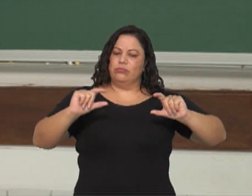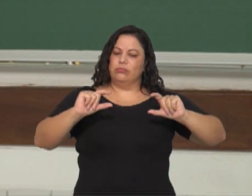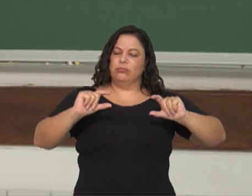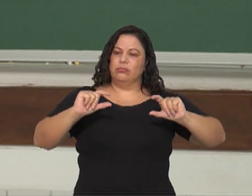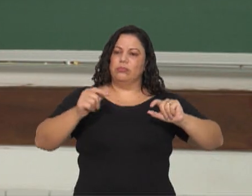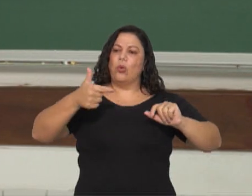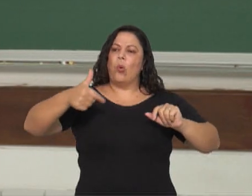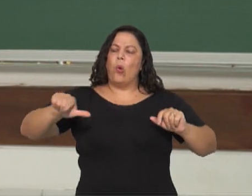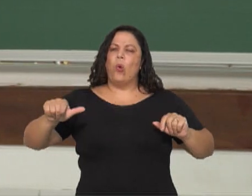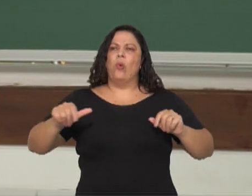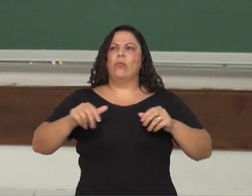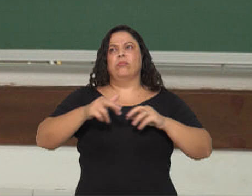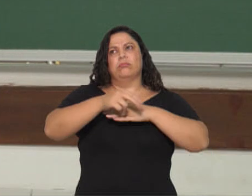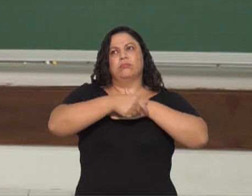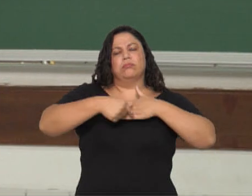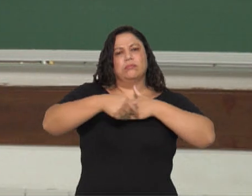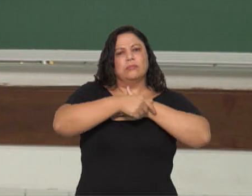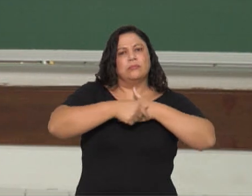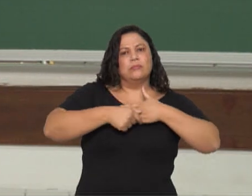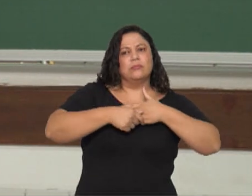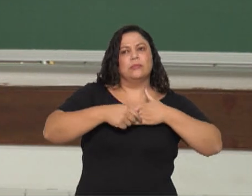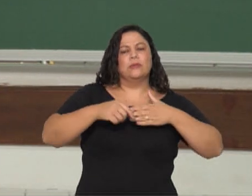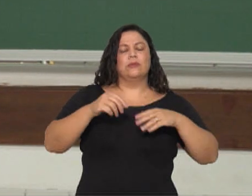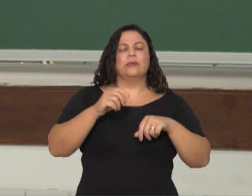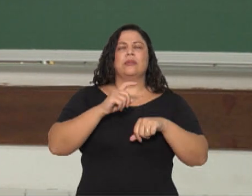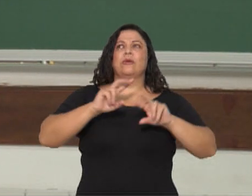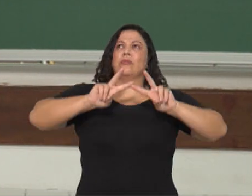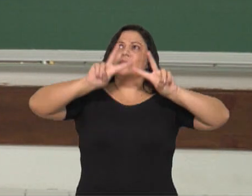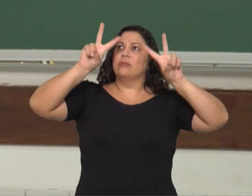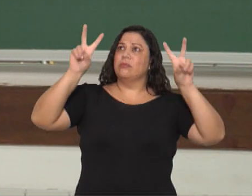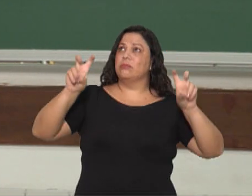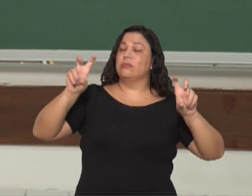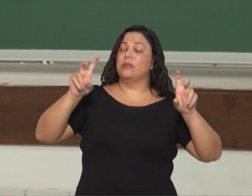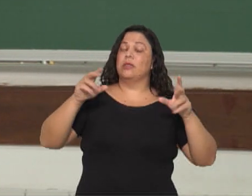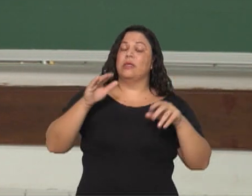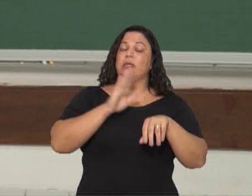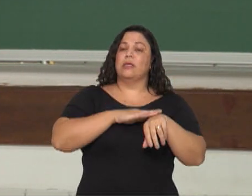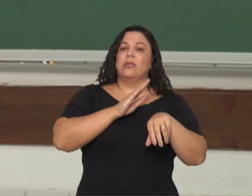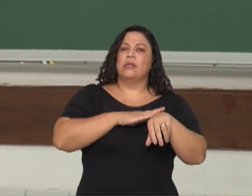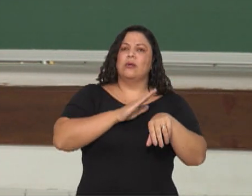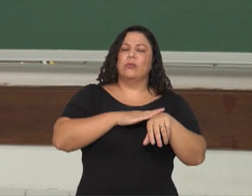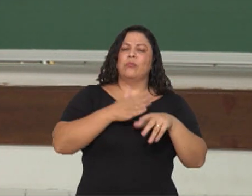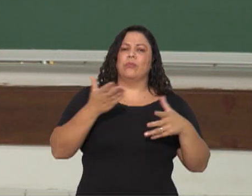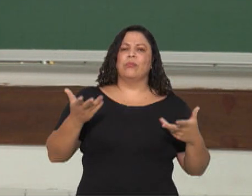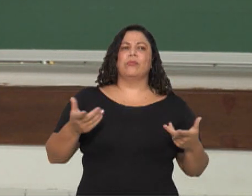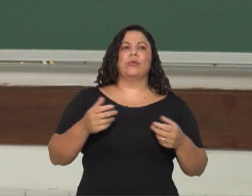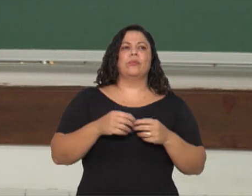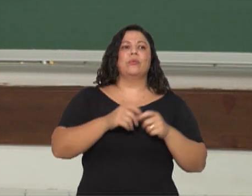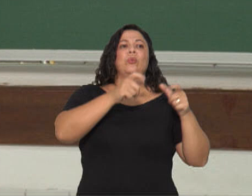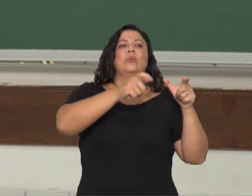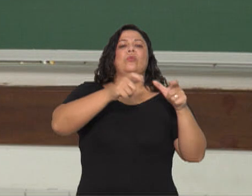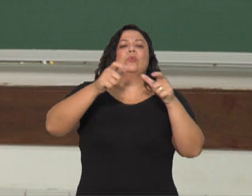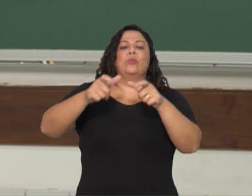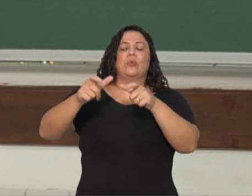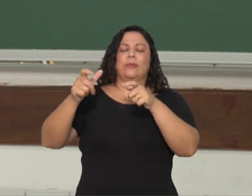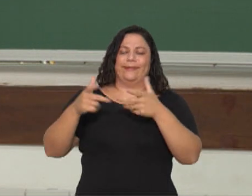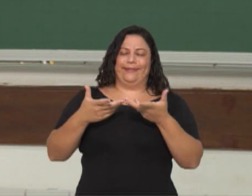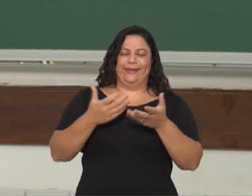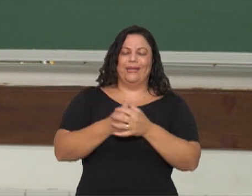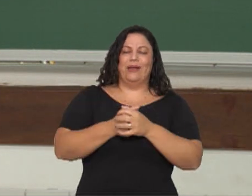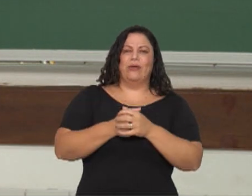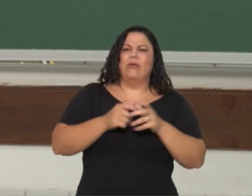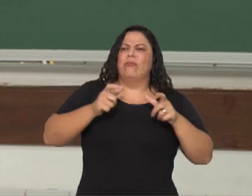autora com esse tema sobre o tempo, né? Esse tema sobre a questão latino-americana. E aqui o local. Então, um texto produzido por uma